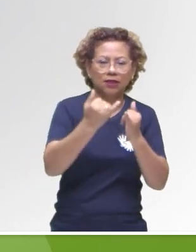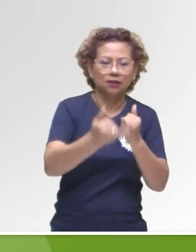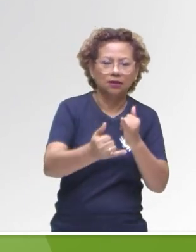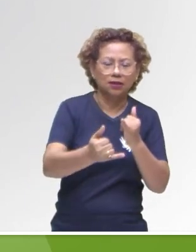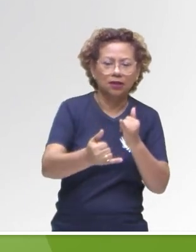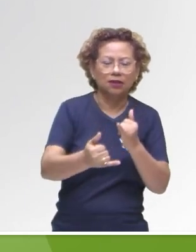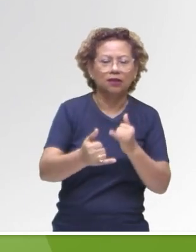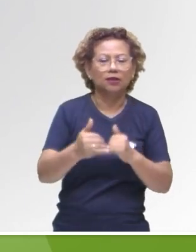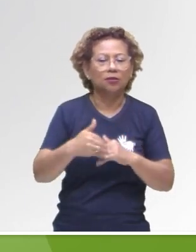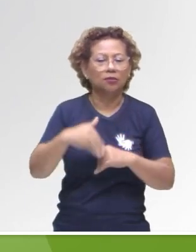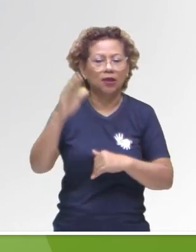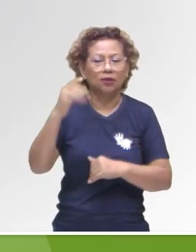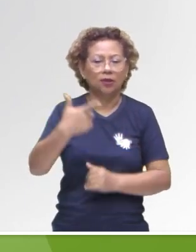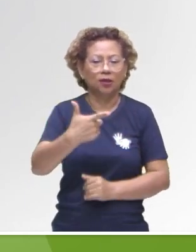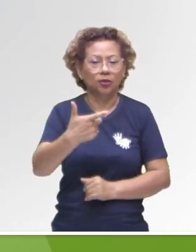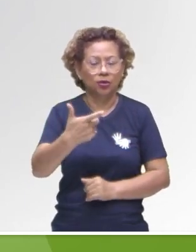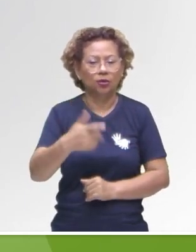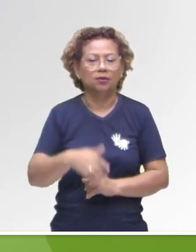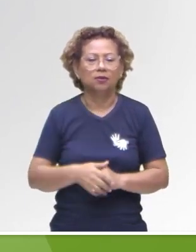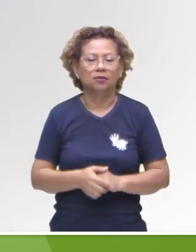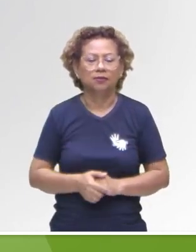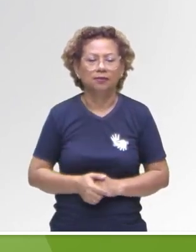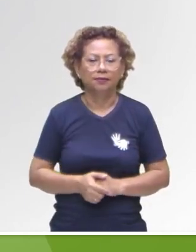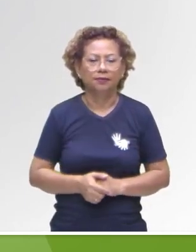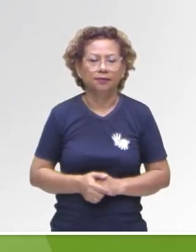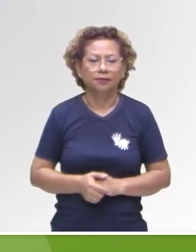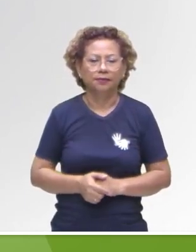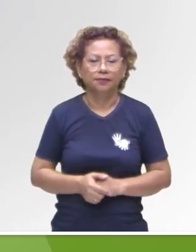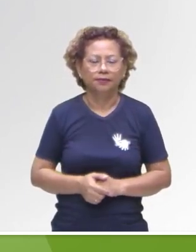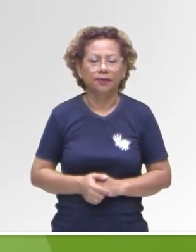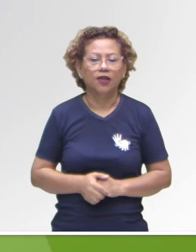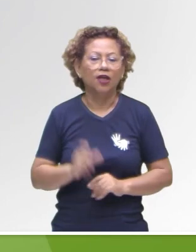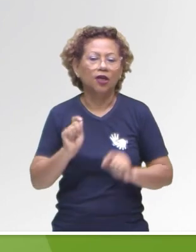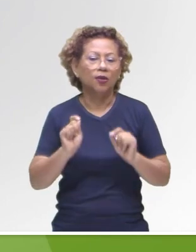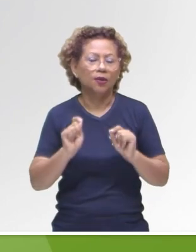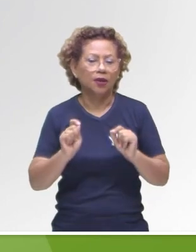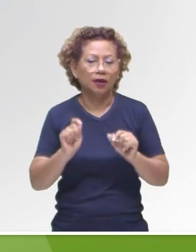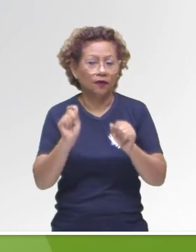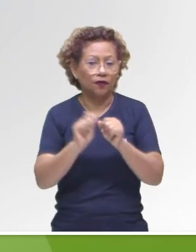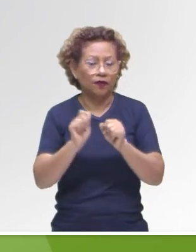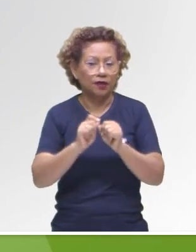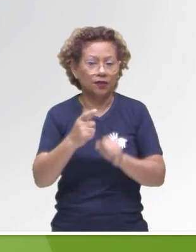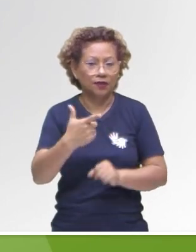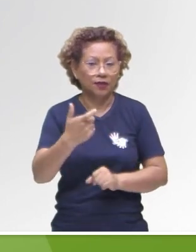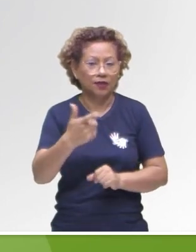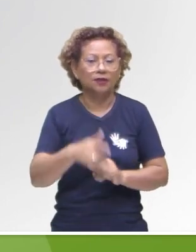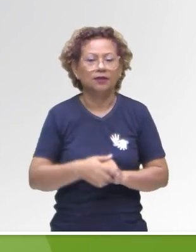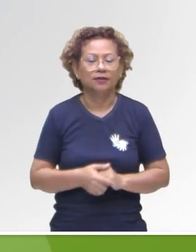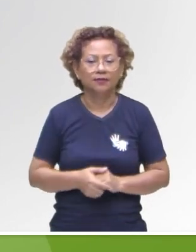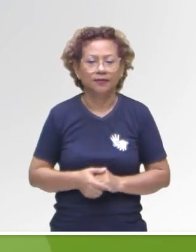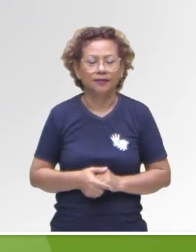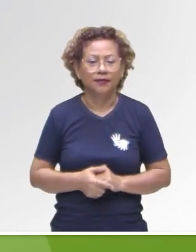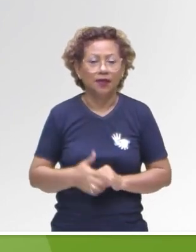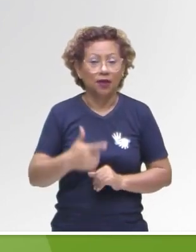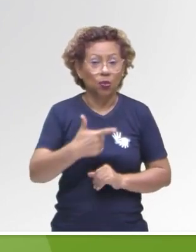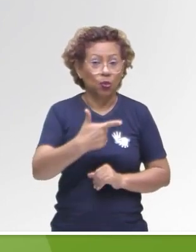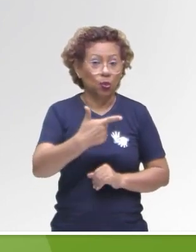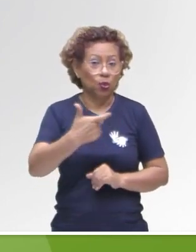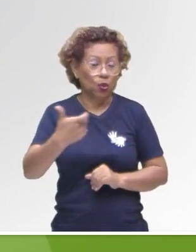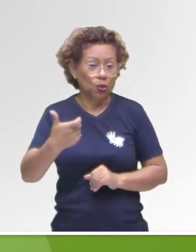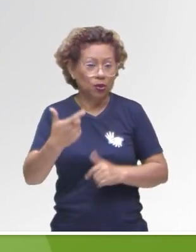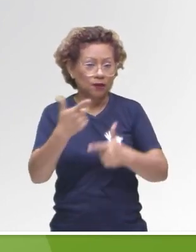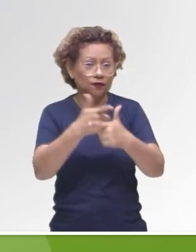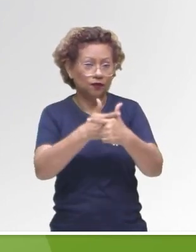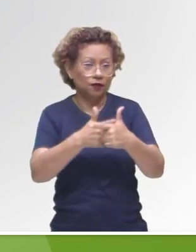o maior deles, é 12. E aí o que é que eu faço com esse 12? Eu pego o 12 e divido pelo primeiro